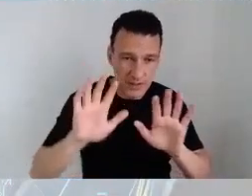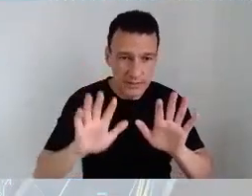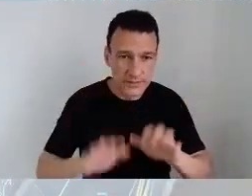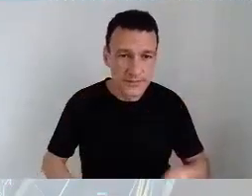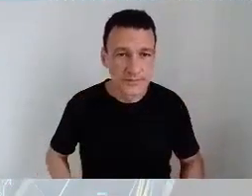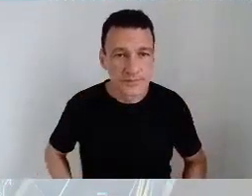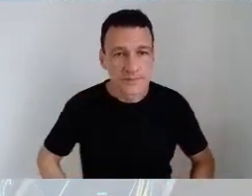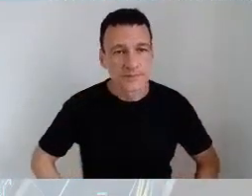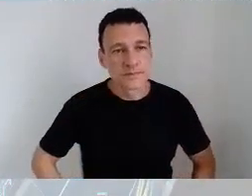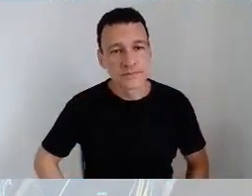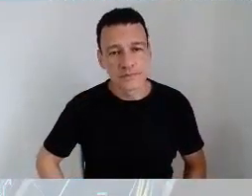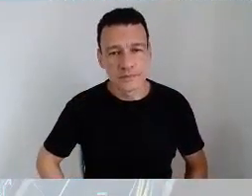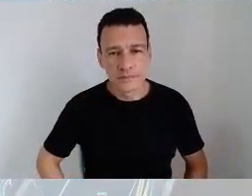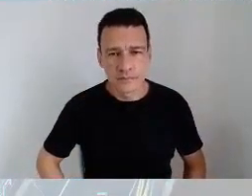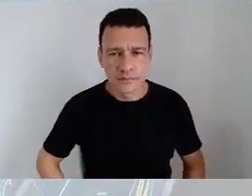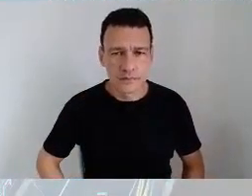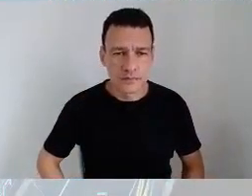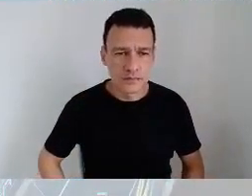Deu?